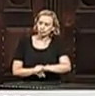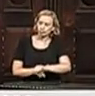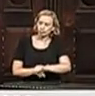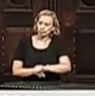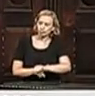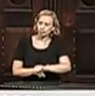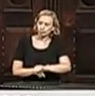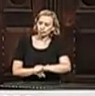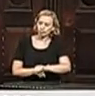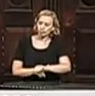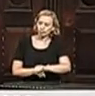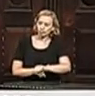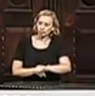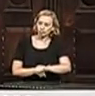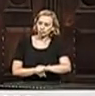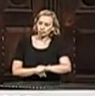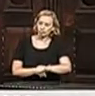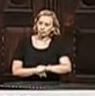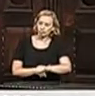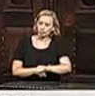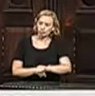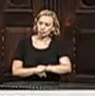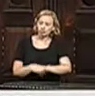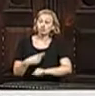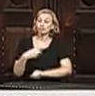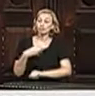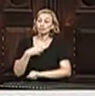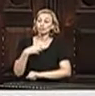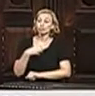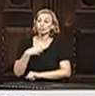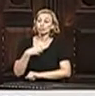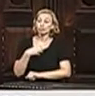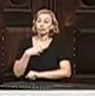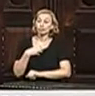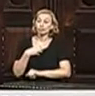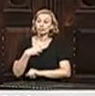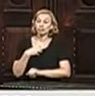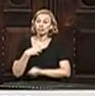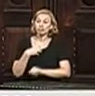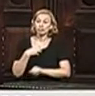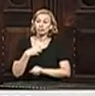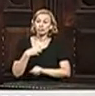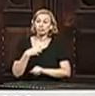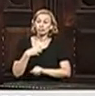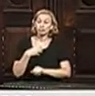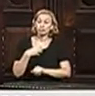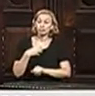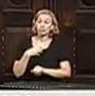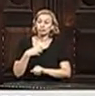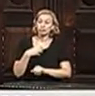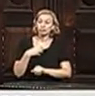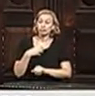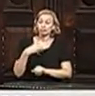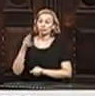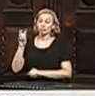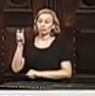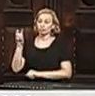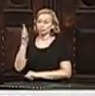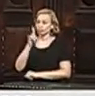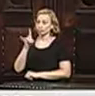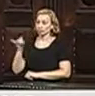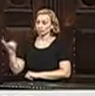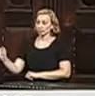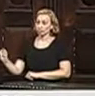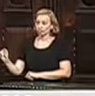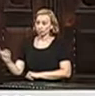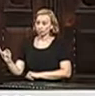o despacho foi no sentido de abrir prazo de 5 dias, datado